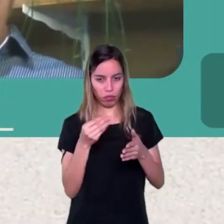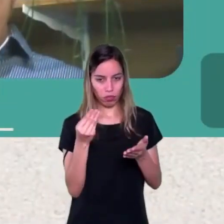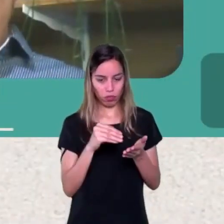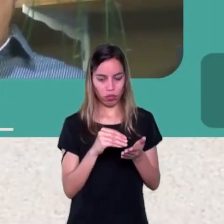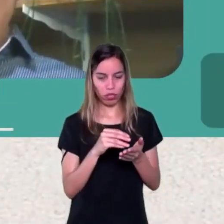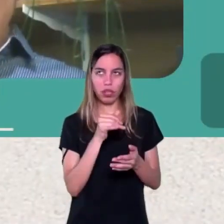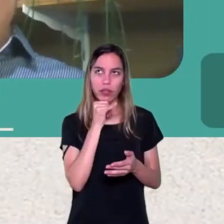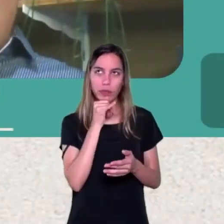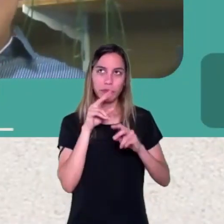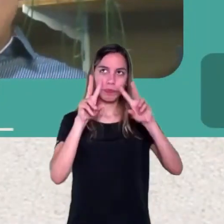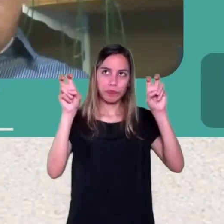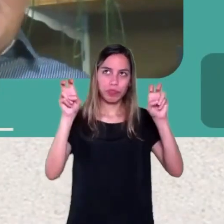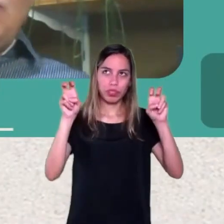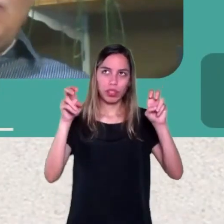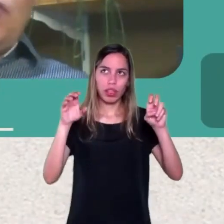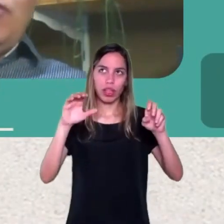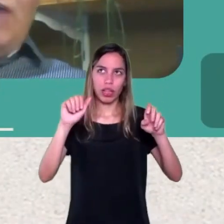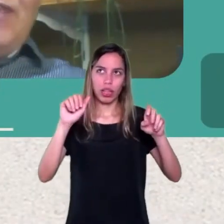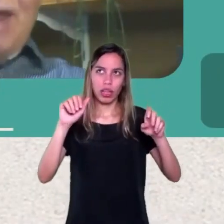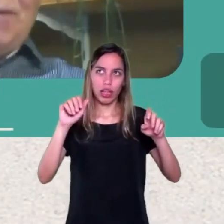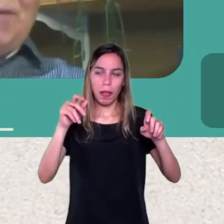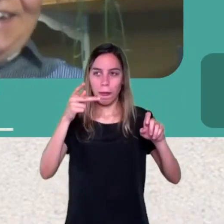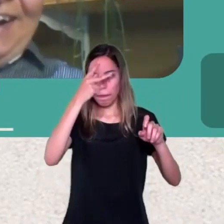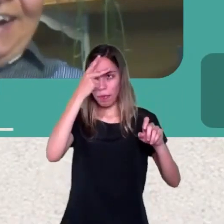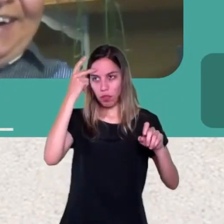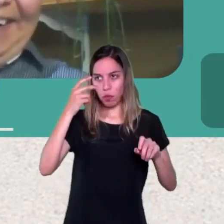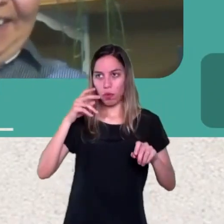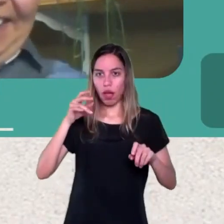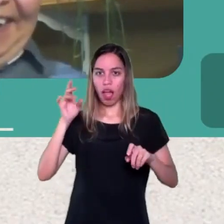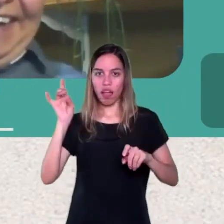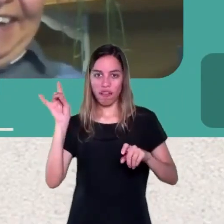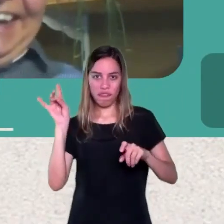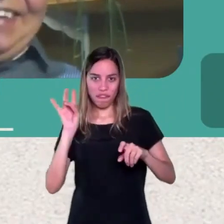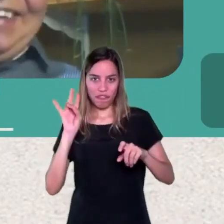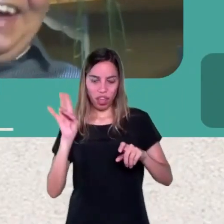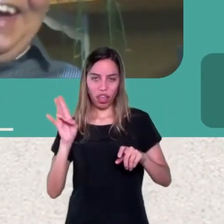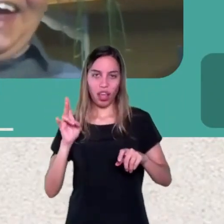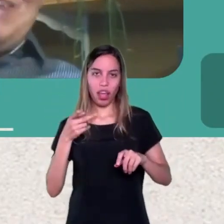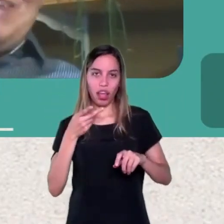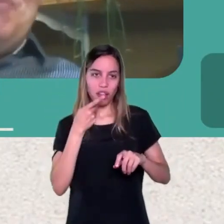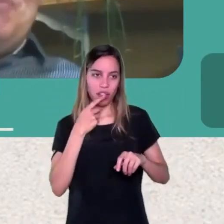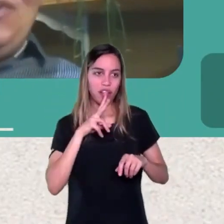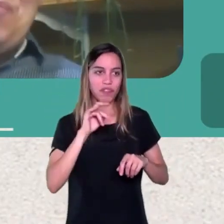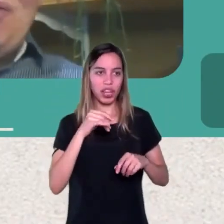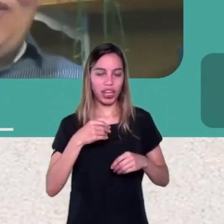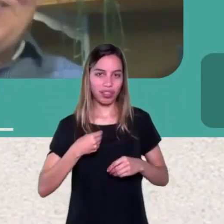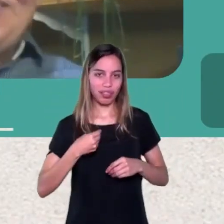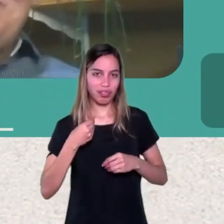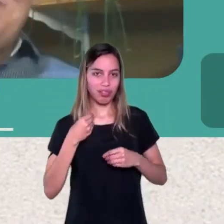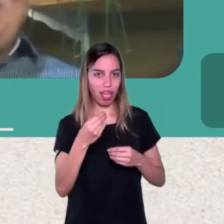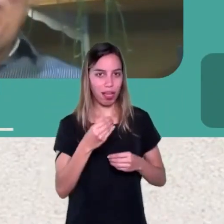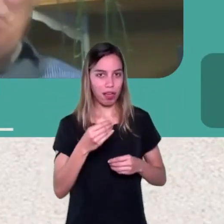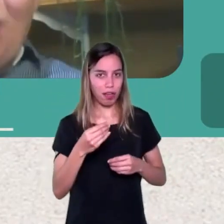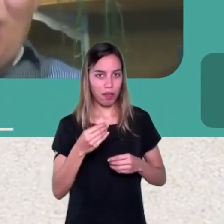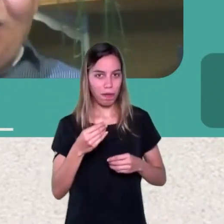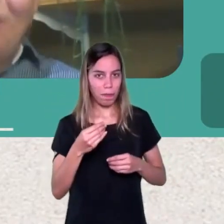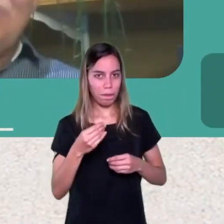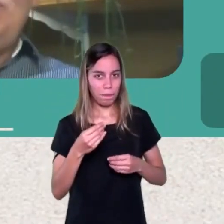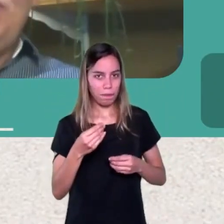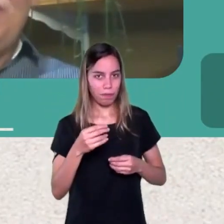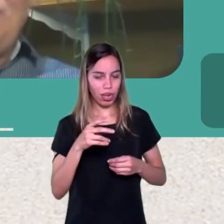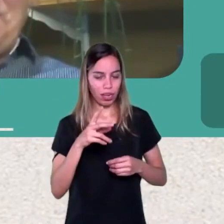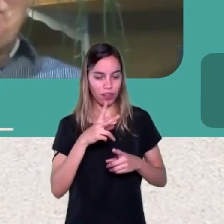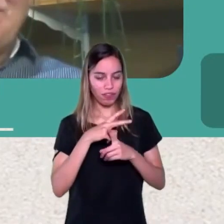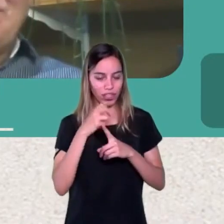era: candidato viado diz que vai dar para ganhar. Era muito humor e muito